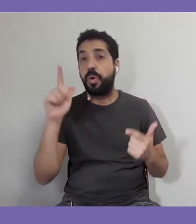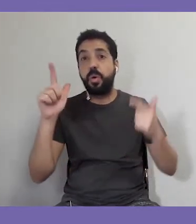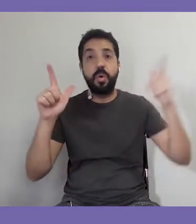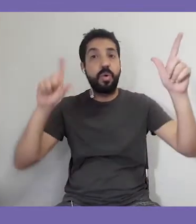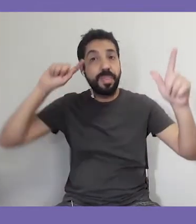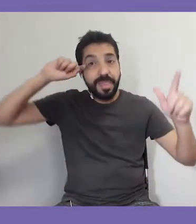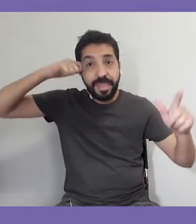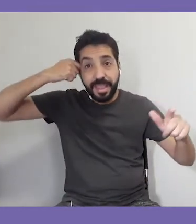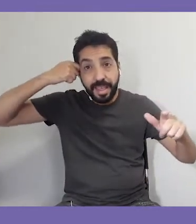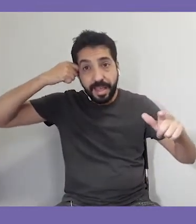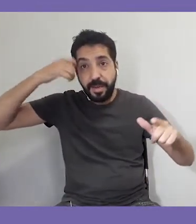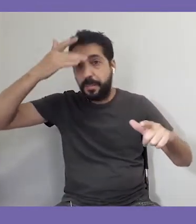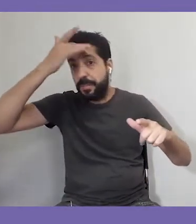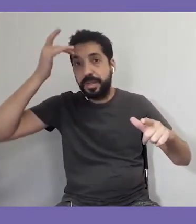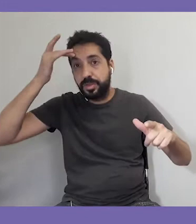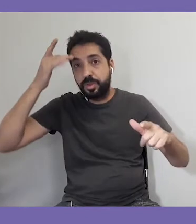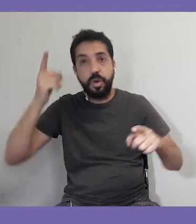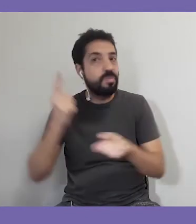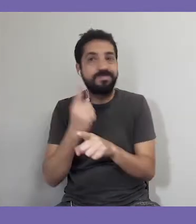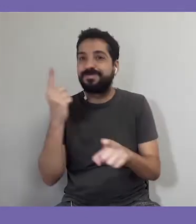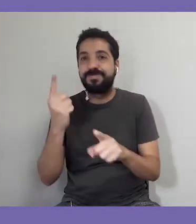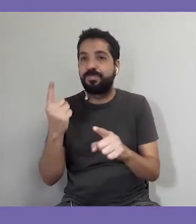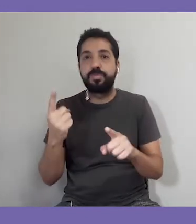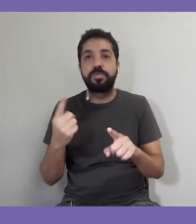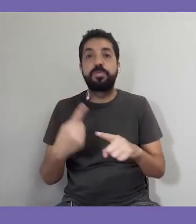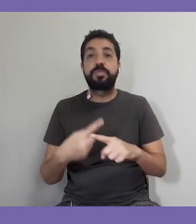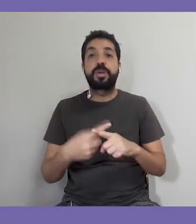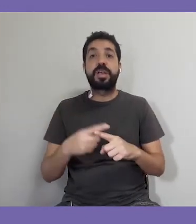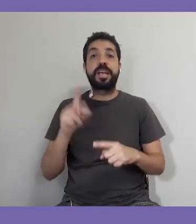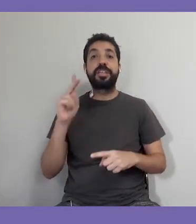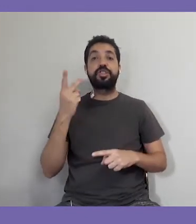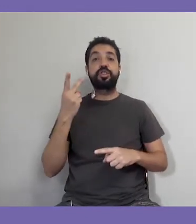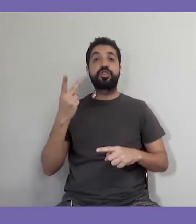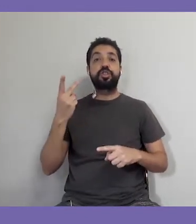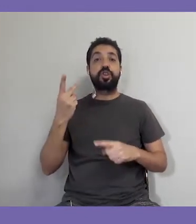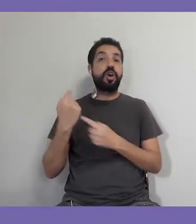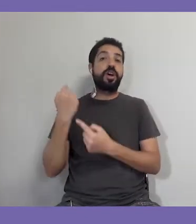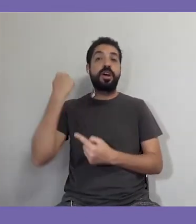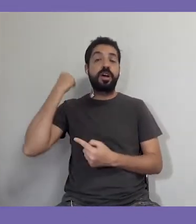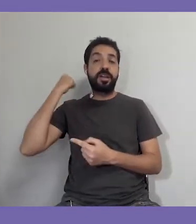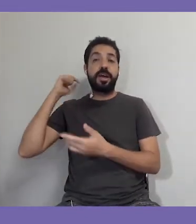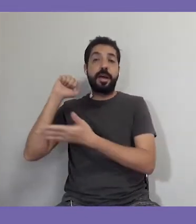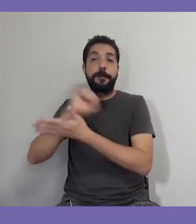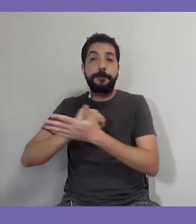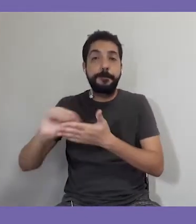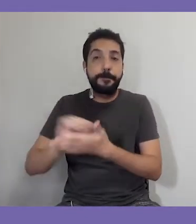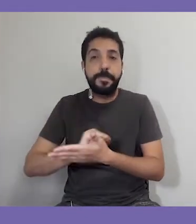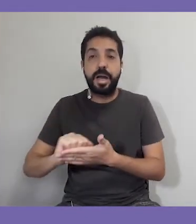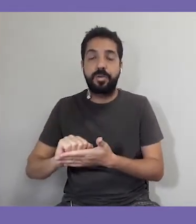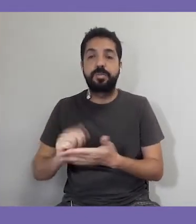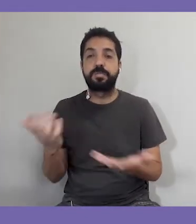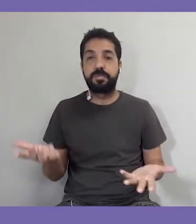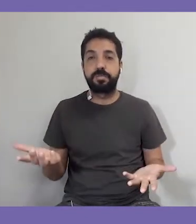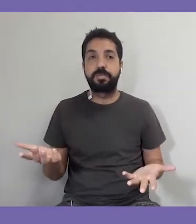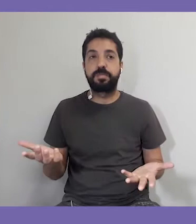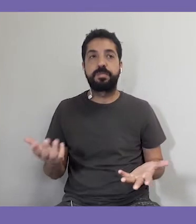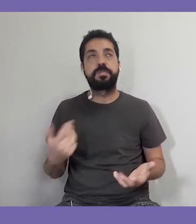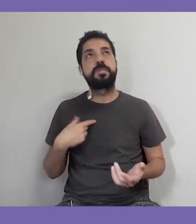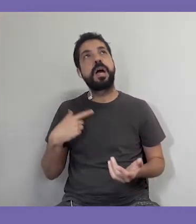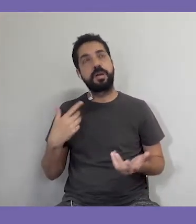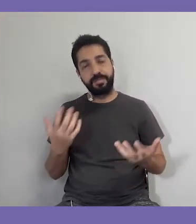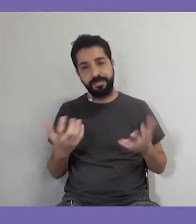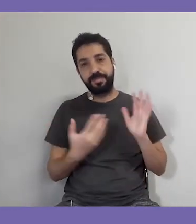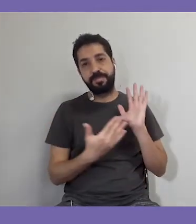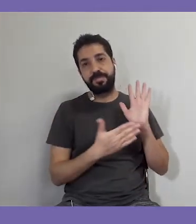outras pessoas negras não encontram, porque a nossa história não é contada. E aí eu meio